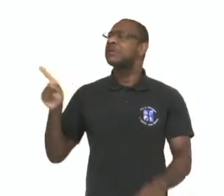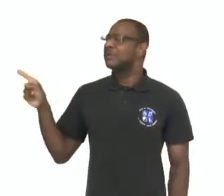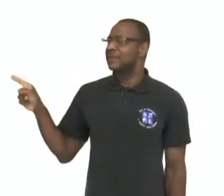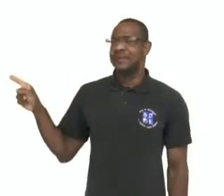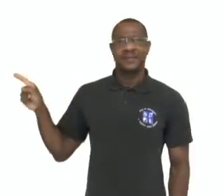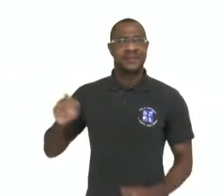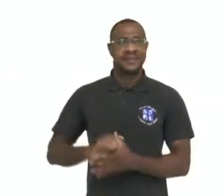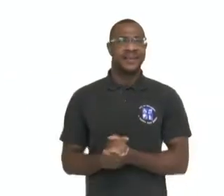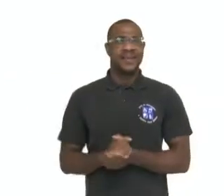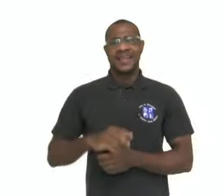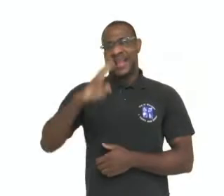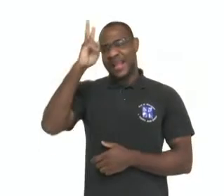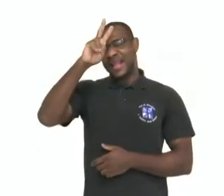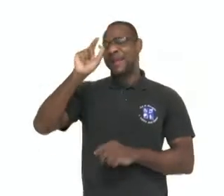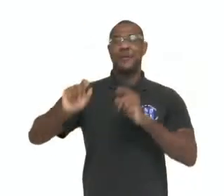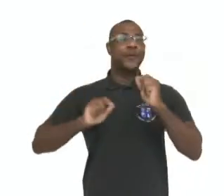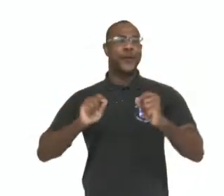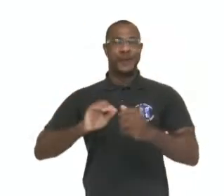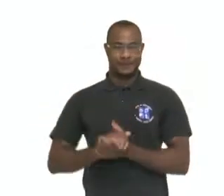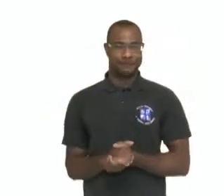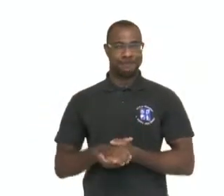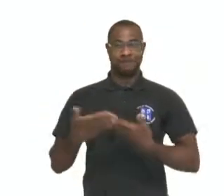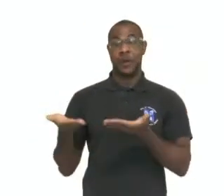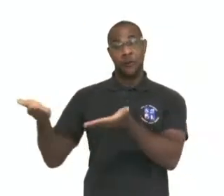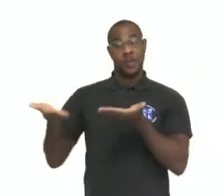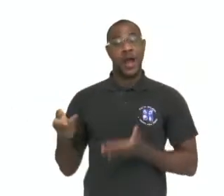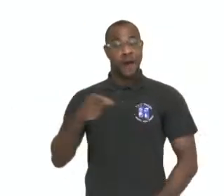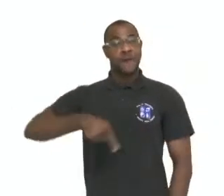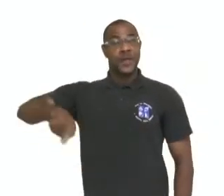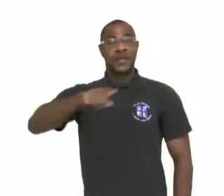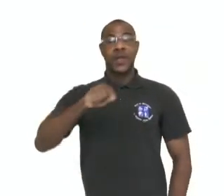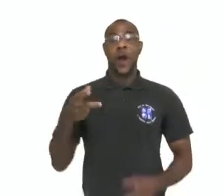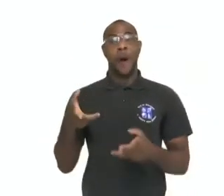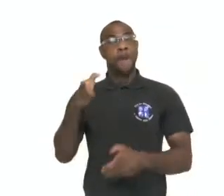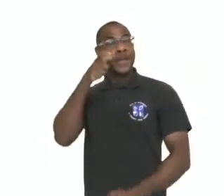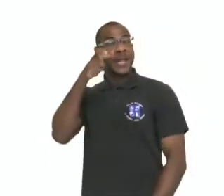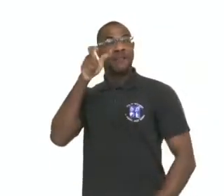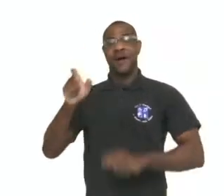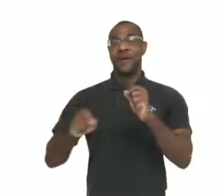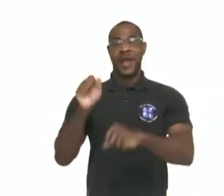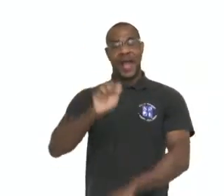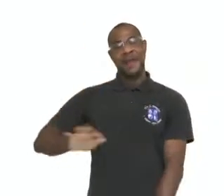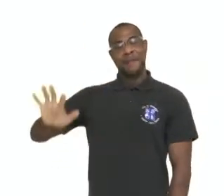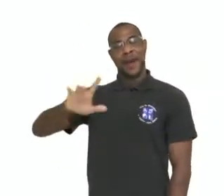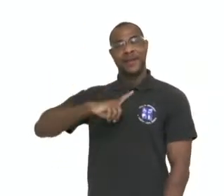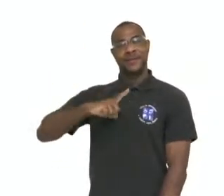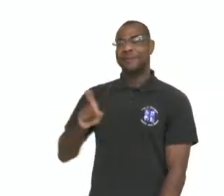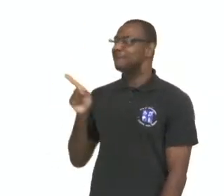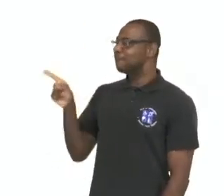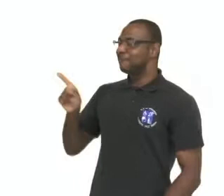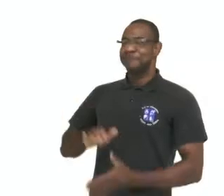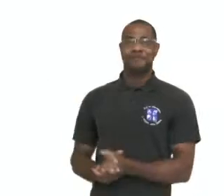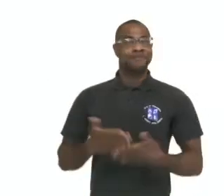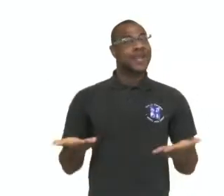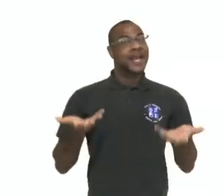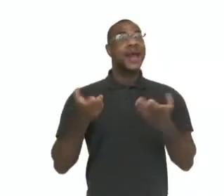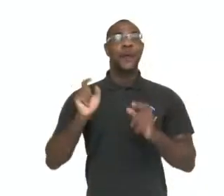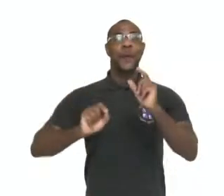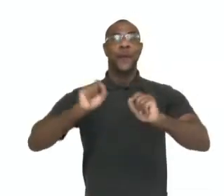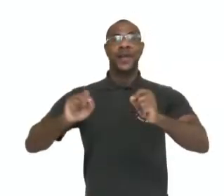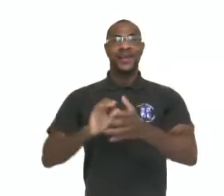Ah, eu sei que lembra e eu já quero, convidando você a observá-la, essa imagem aqui, eu quero